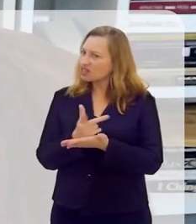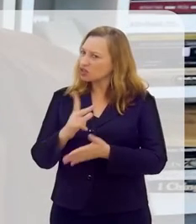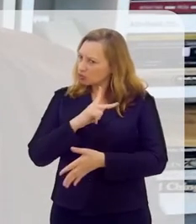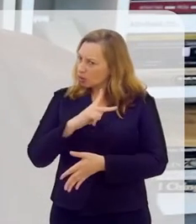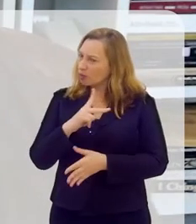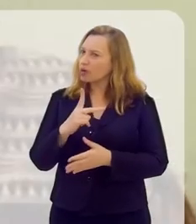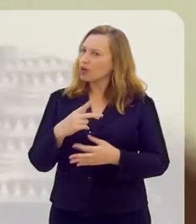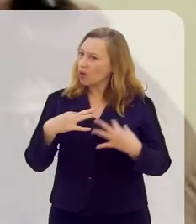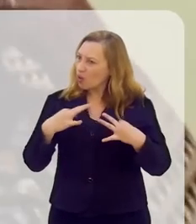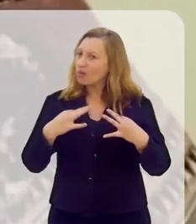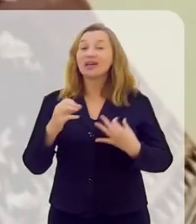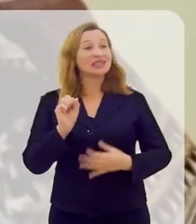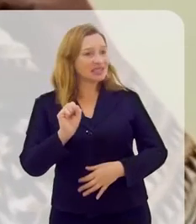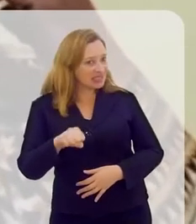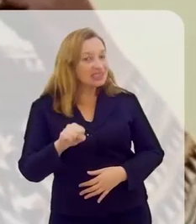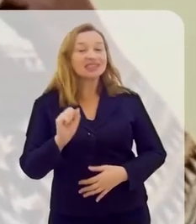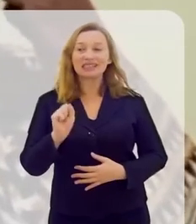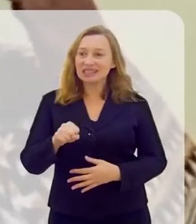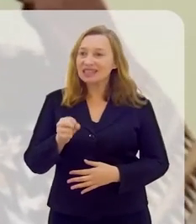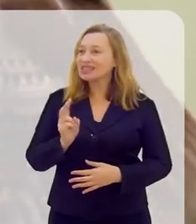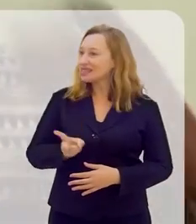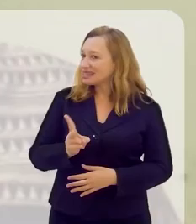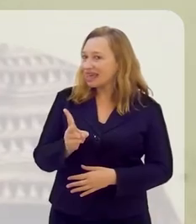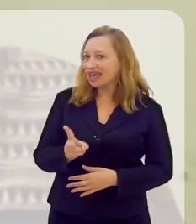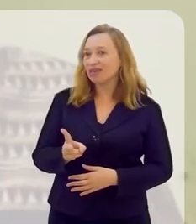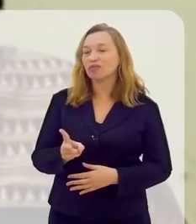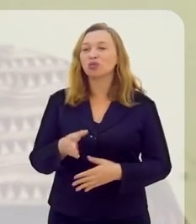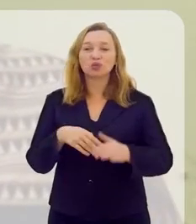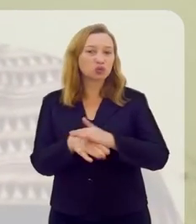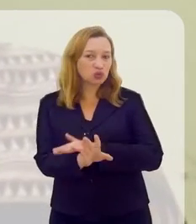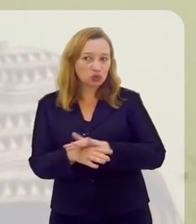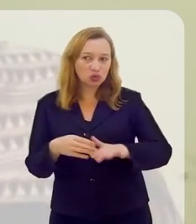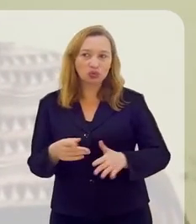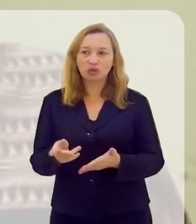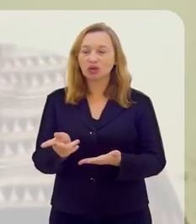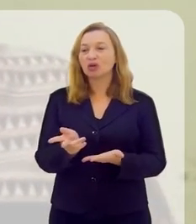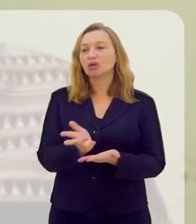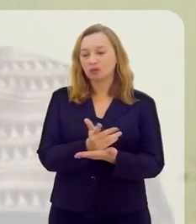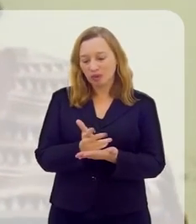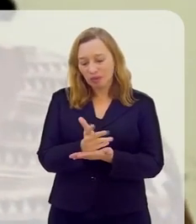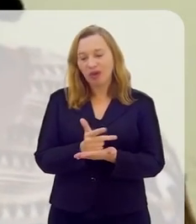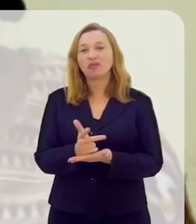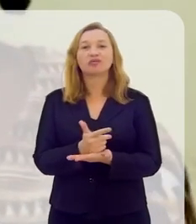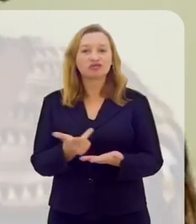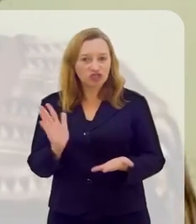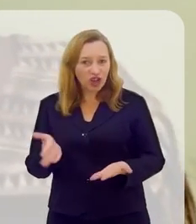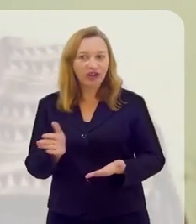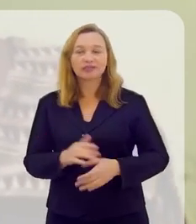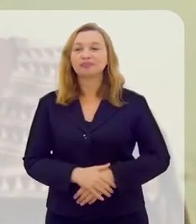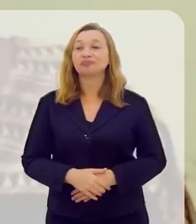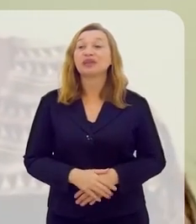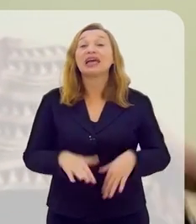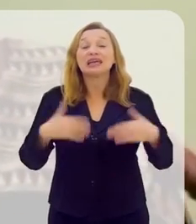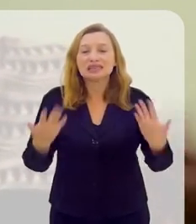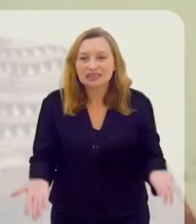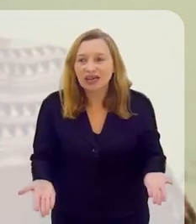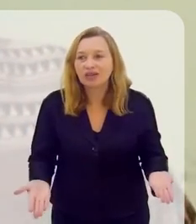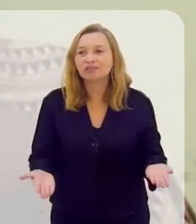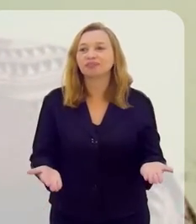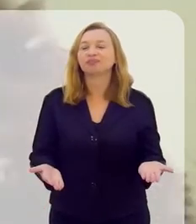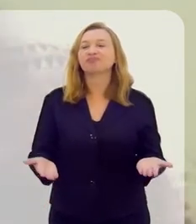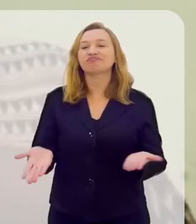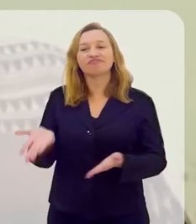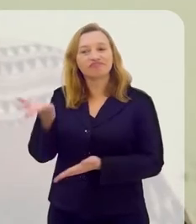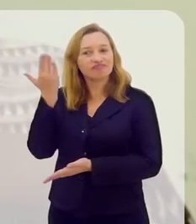próprias roupas? Já desenhava, eu sempre tive esse hábito de desenho, no papel mesmo, caderno de desenho. Então, você,